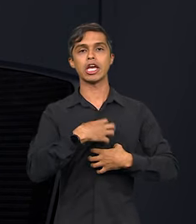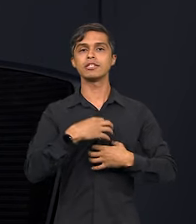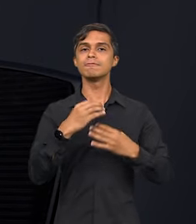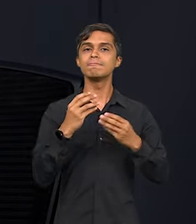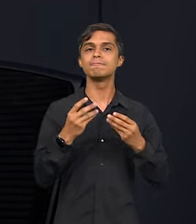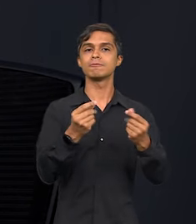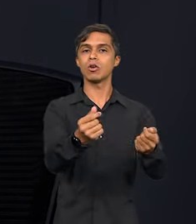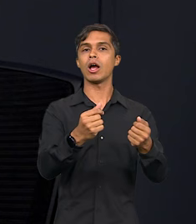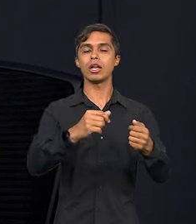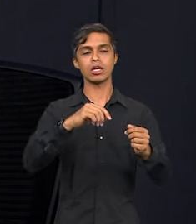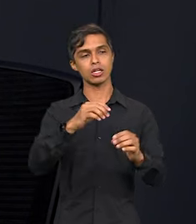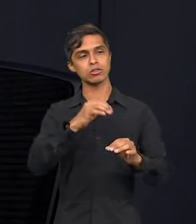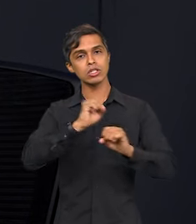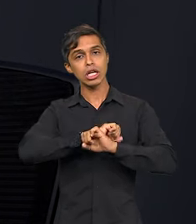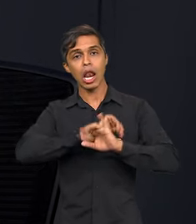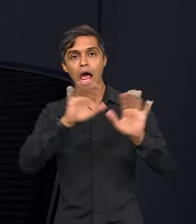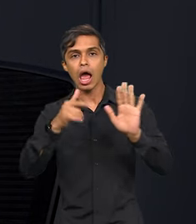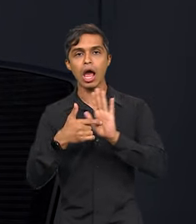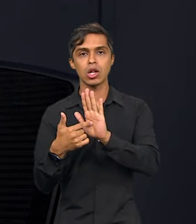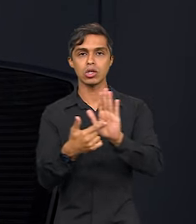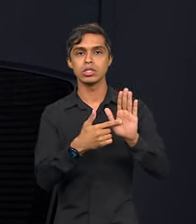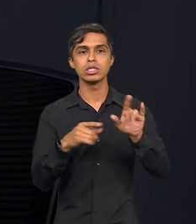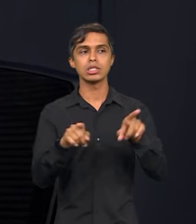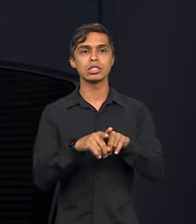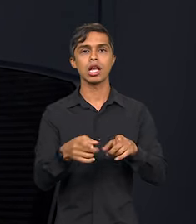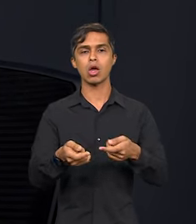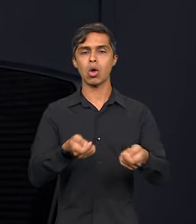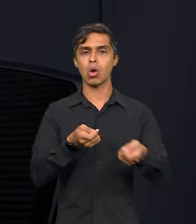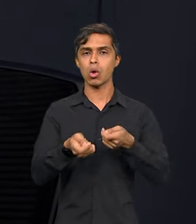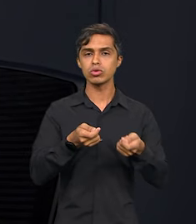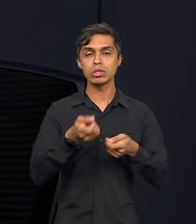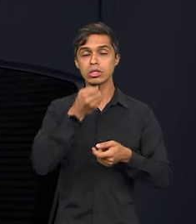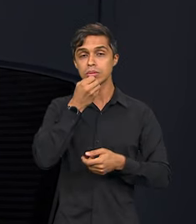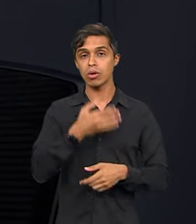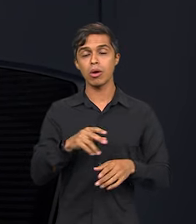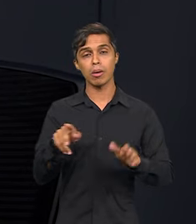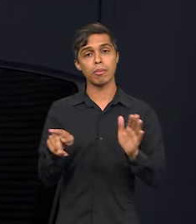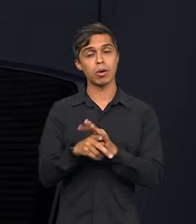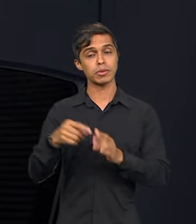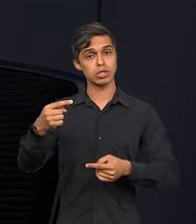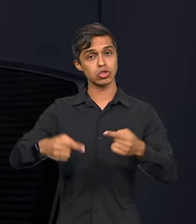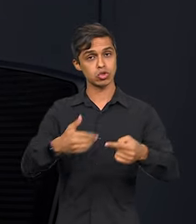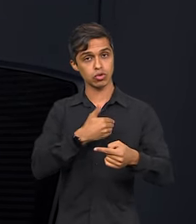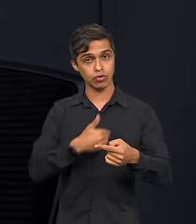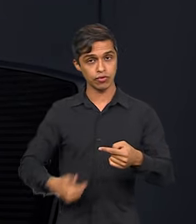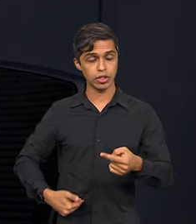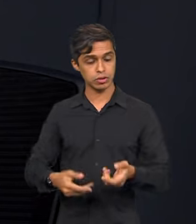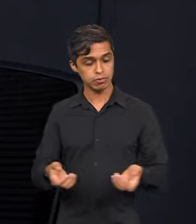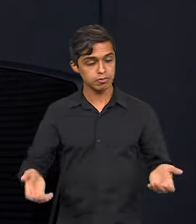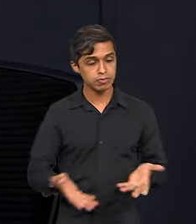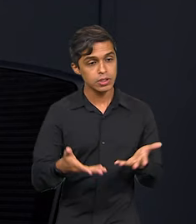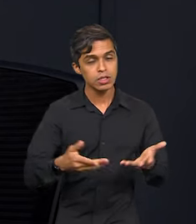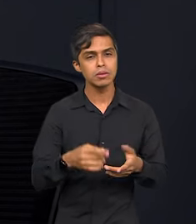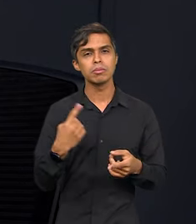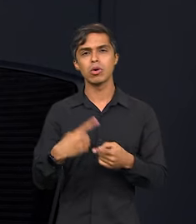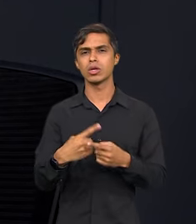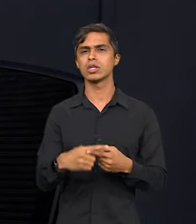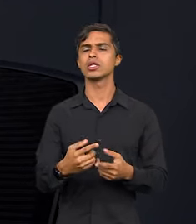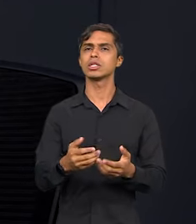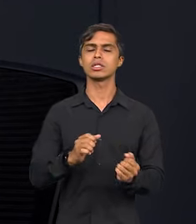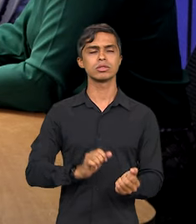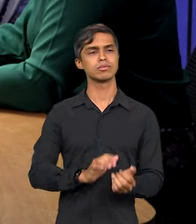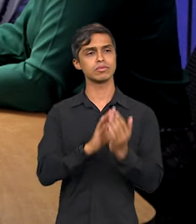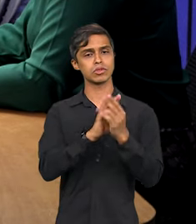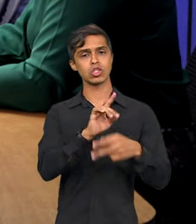eficiente eficaz com transparência e com uma boa governança das políticas públicas que buscam combater